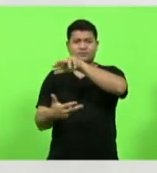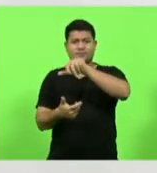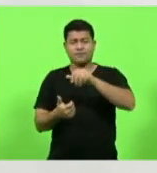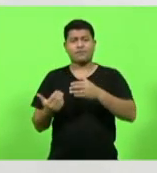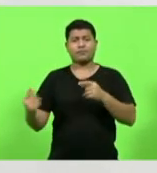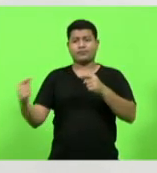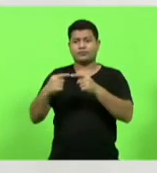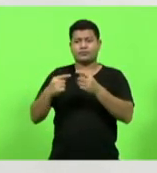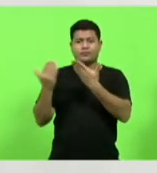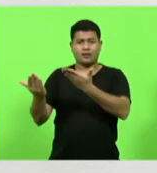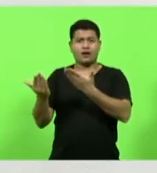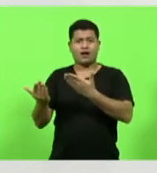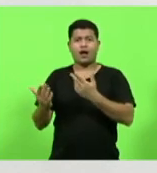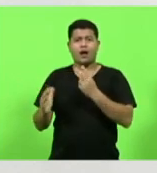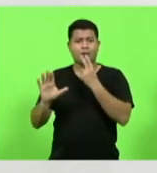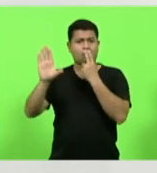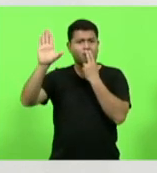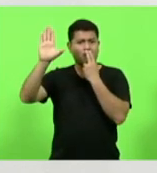Hitler.